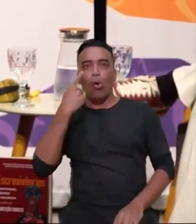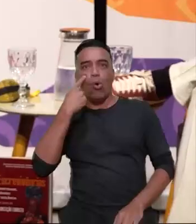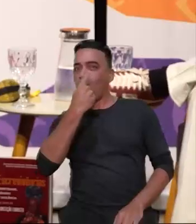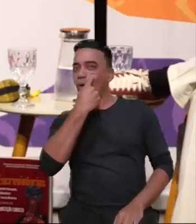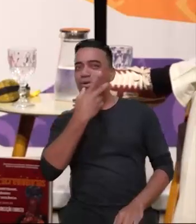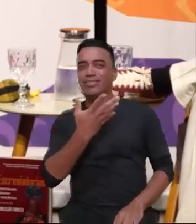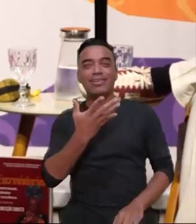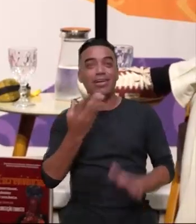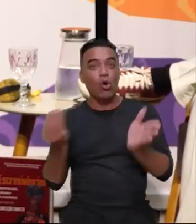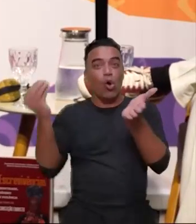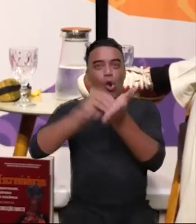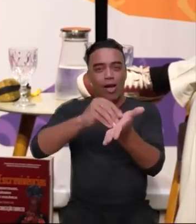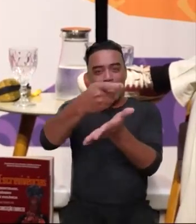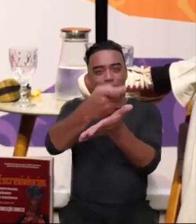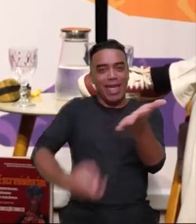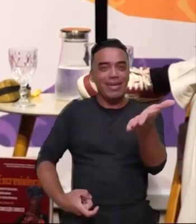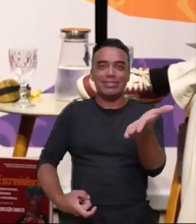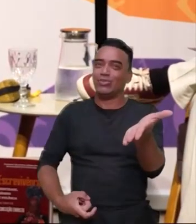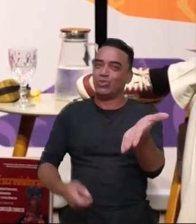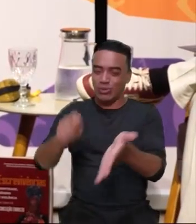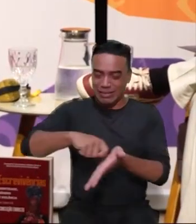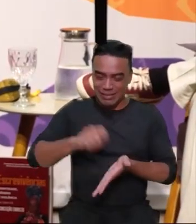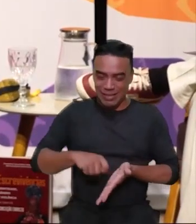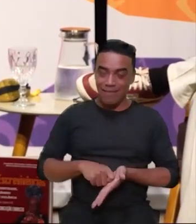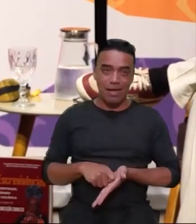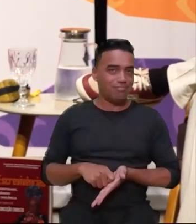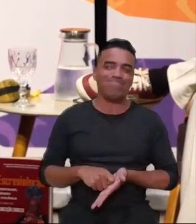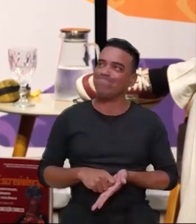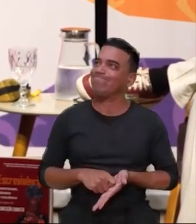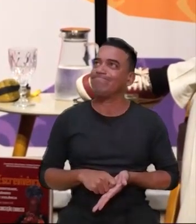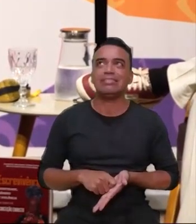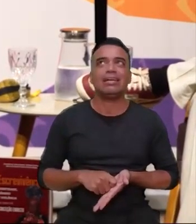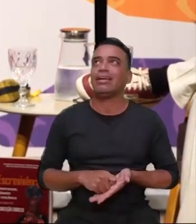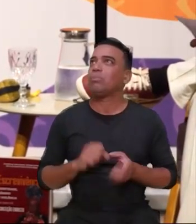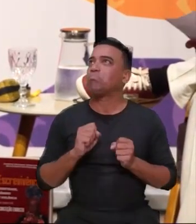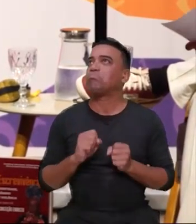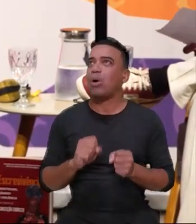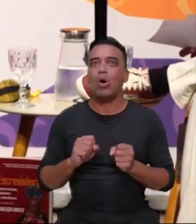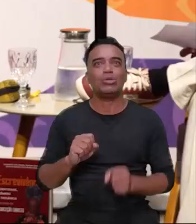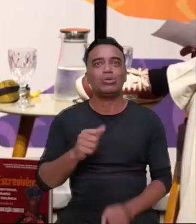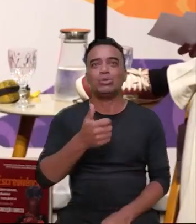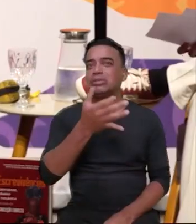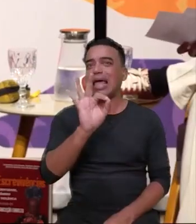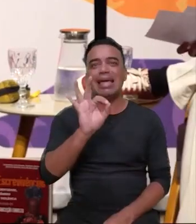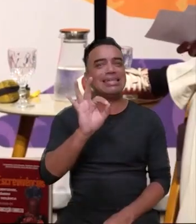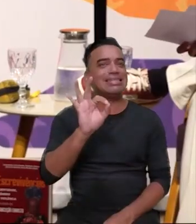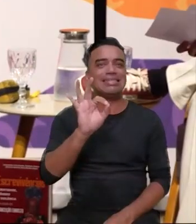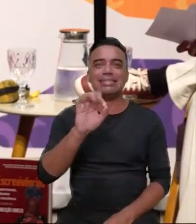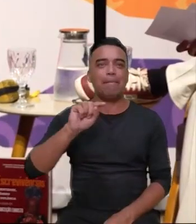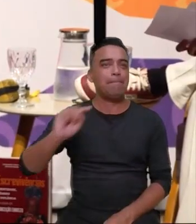Ora, levar isso para um texto escrito, posso gastar 10.000